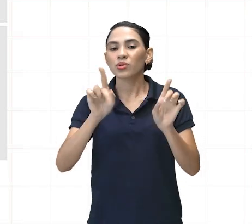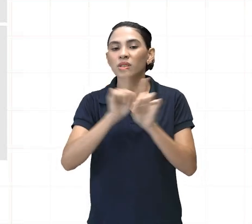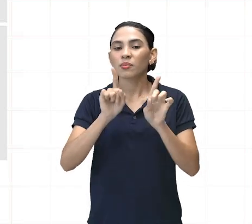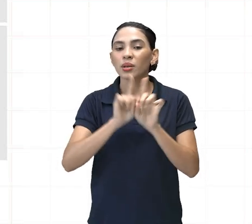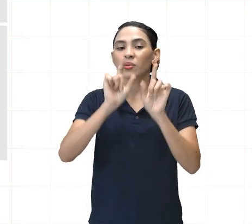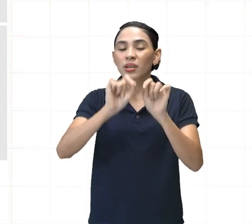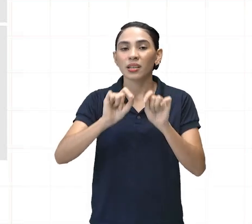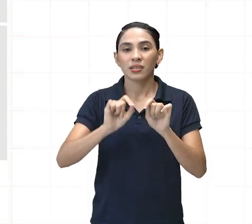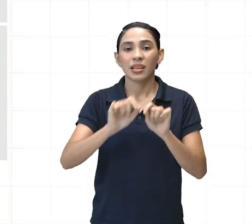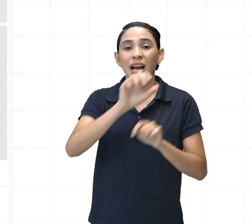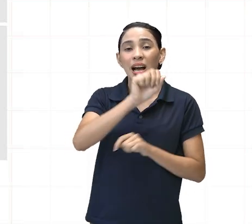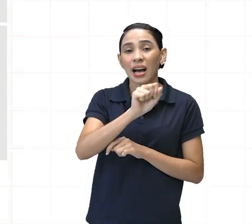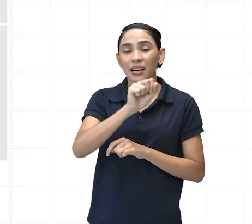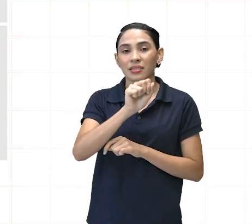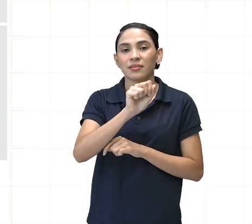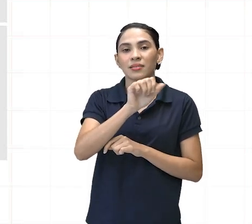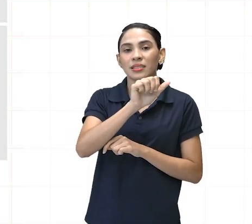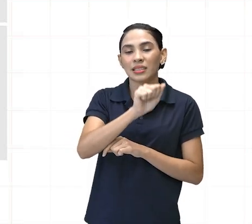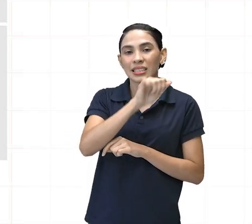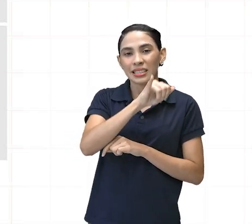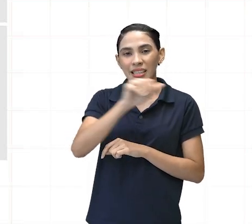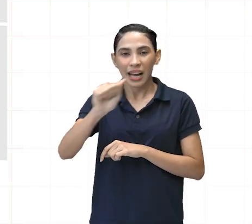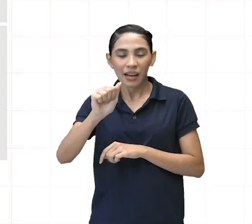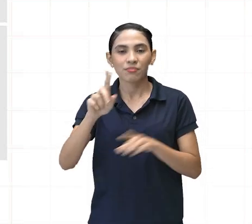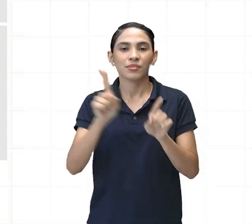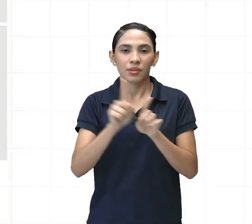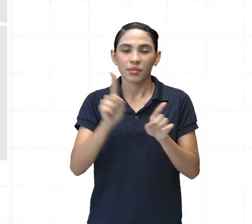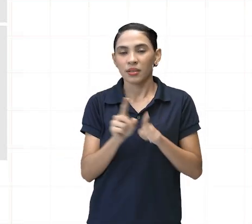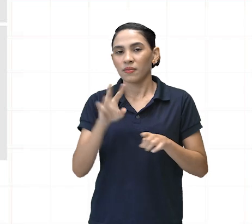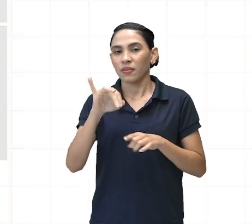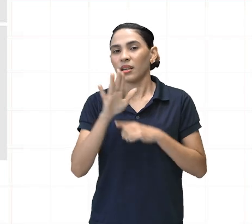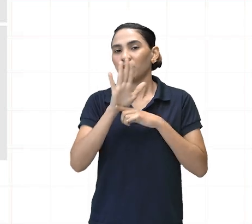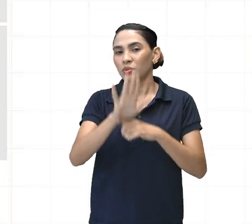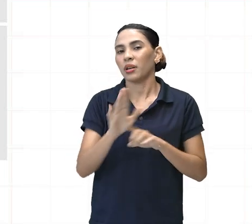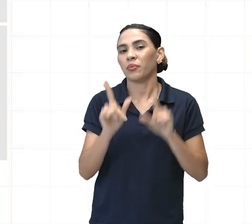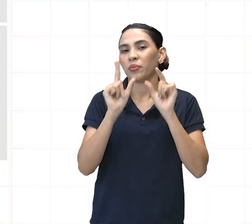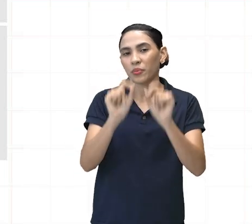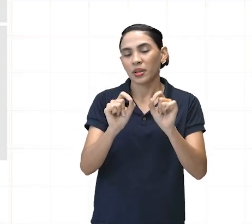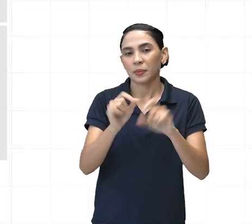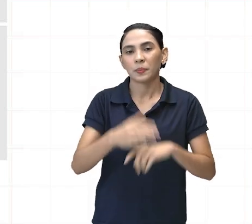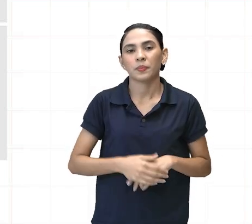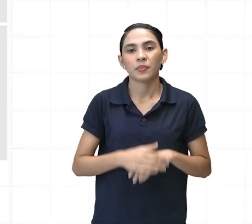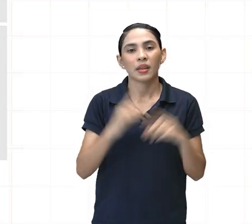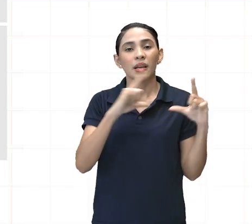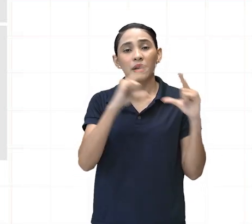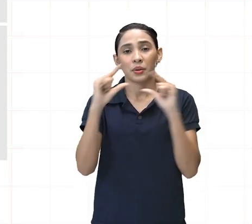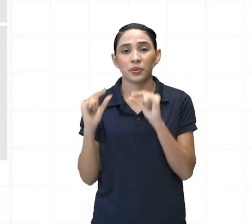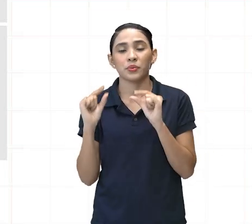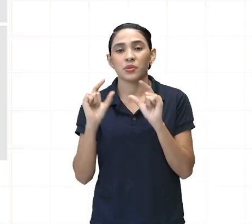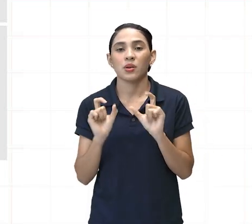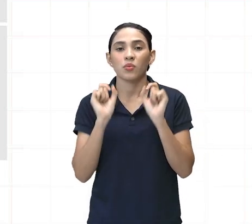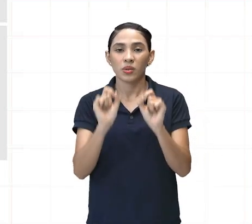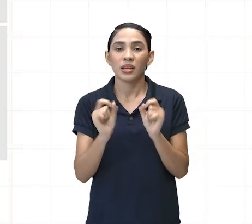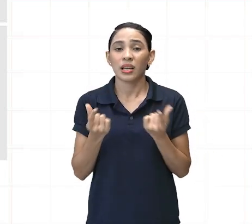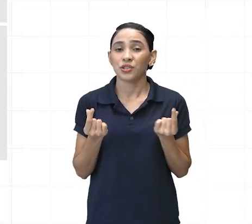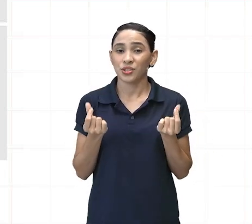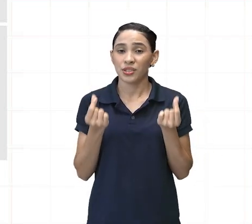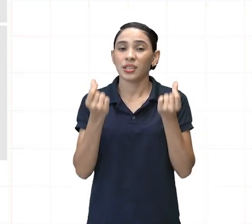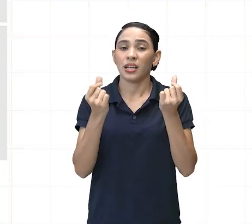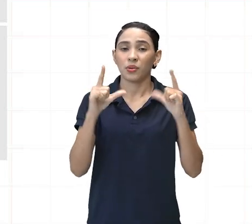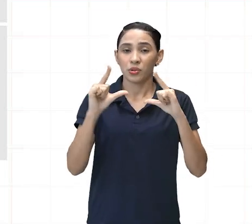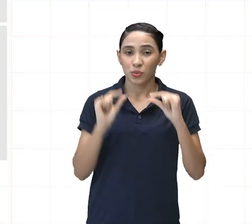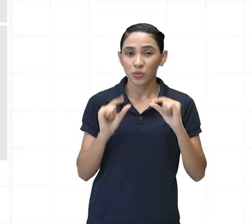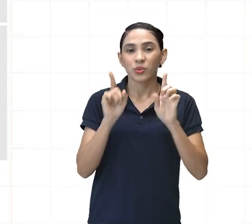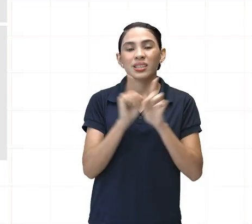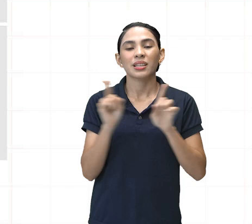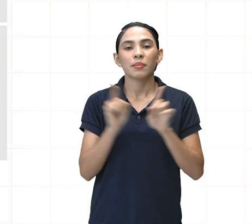de inteligência artificial acabam contribuindo para o quê? Para a redução de custos e